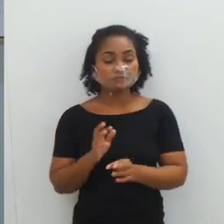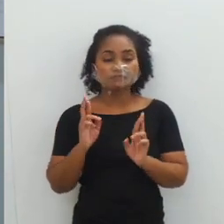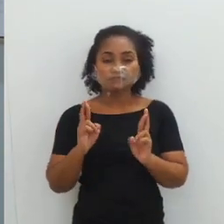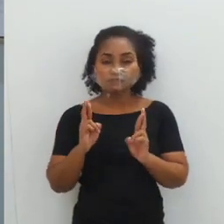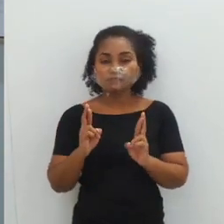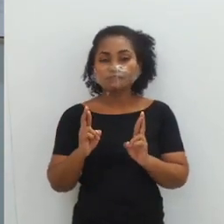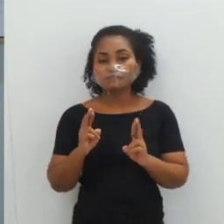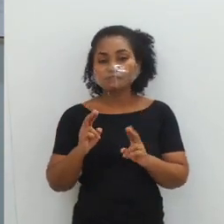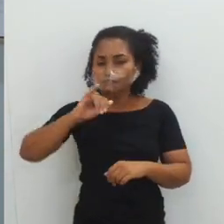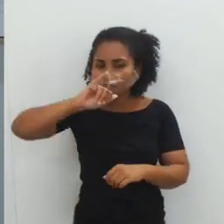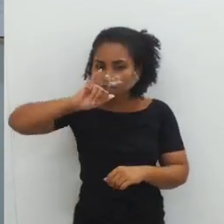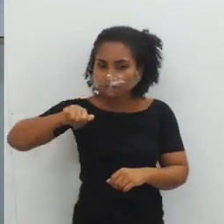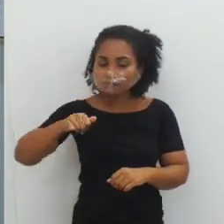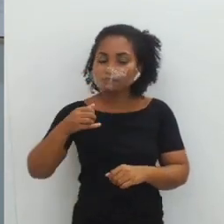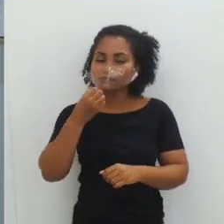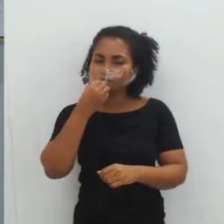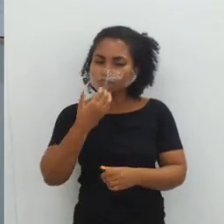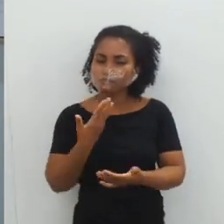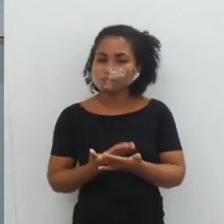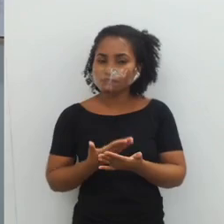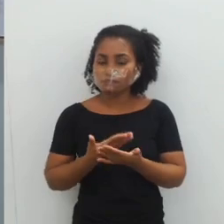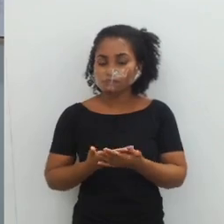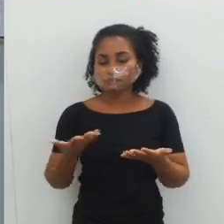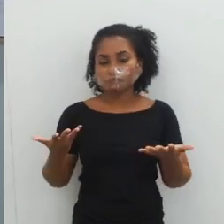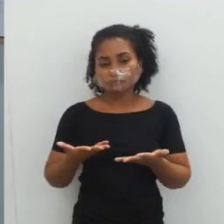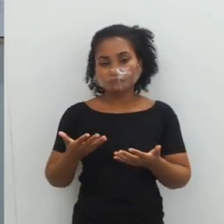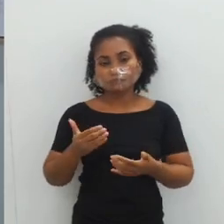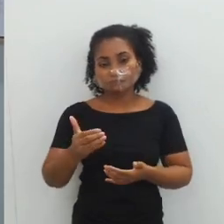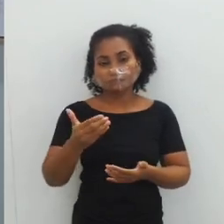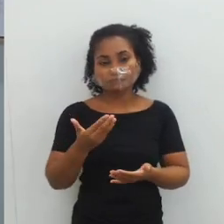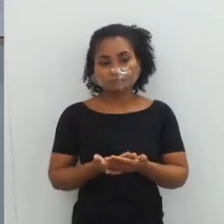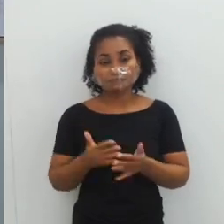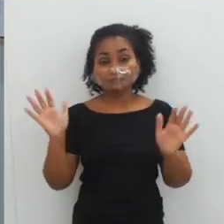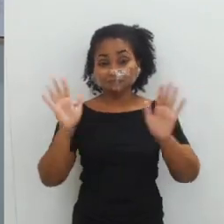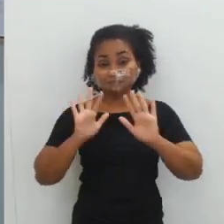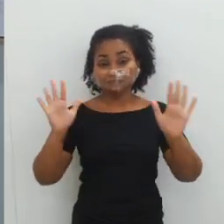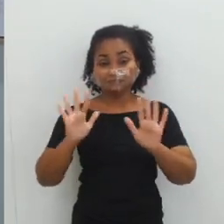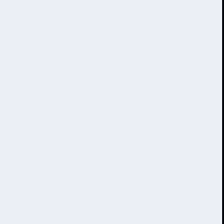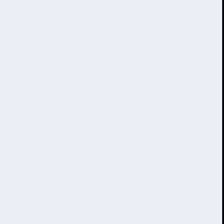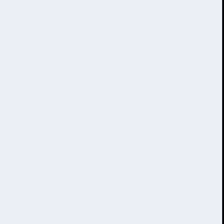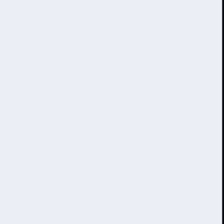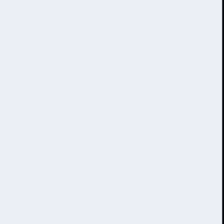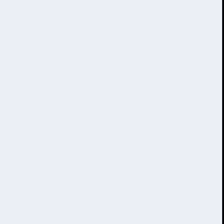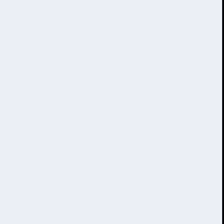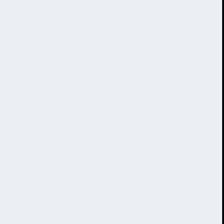que vocês tenham aproveitado bem a aula de hoje e até a próxima. Tchau!